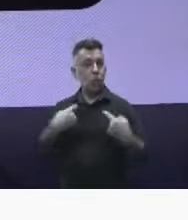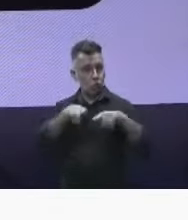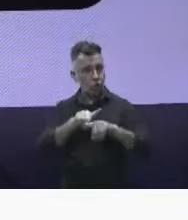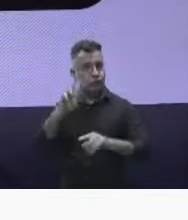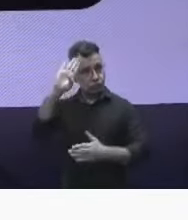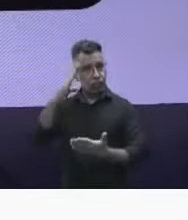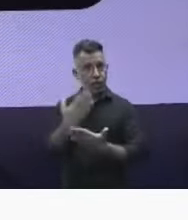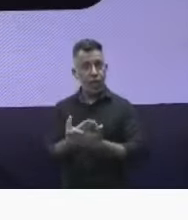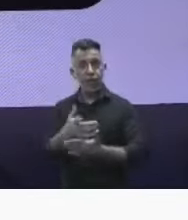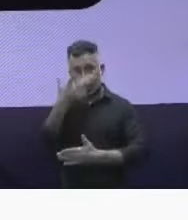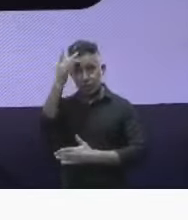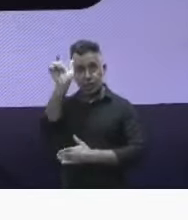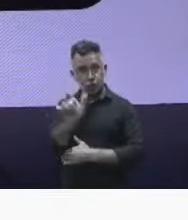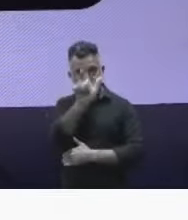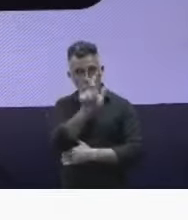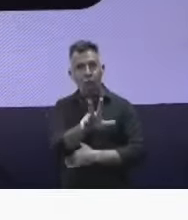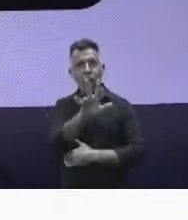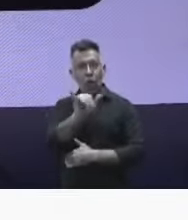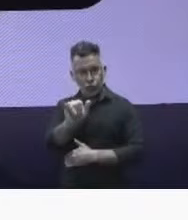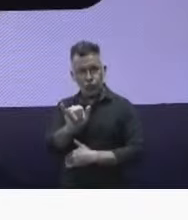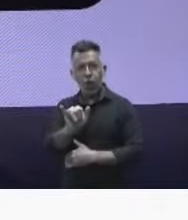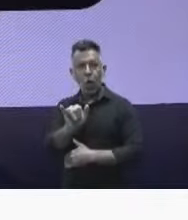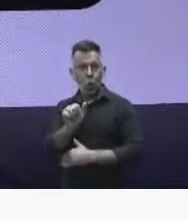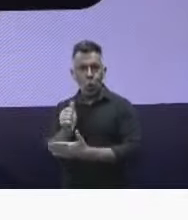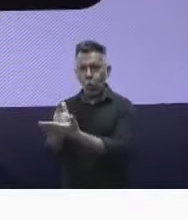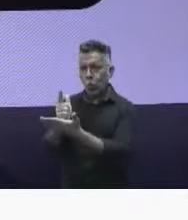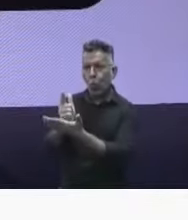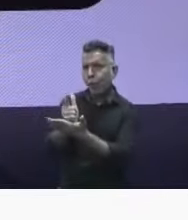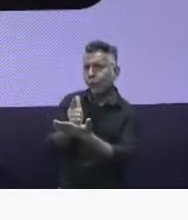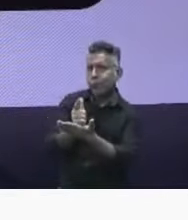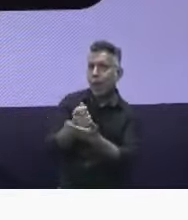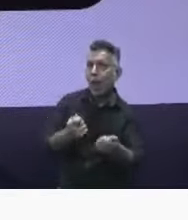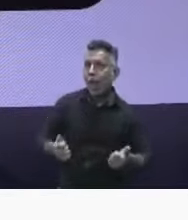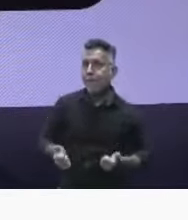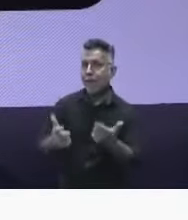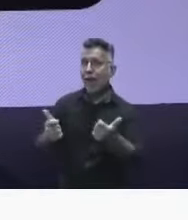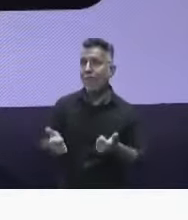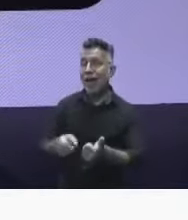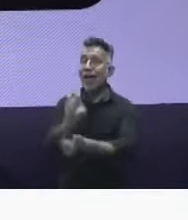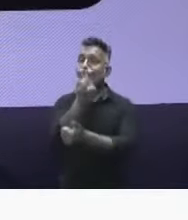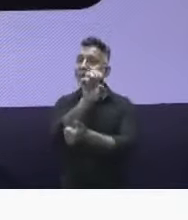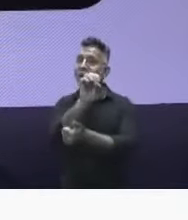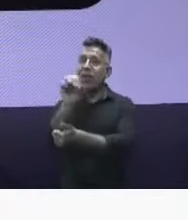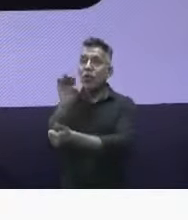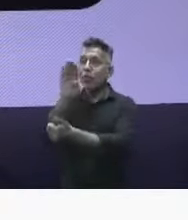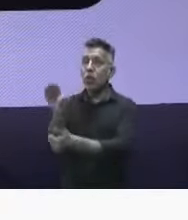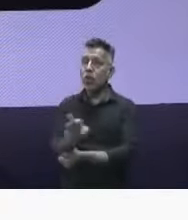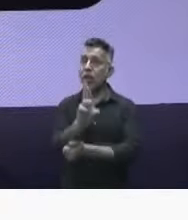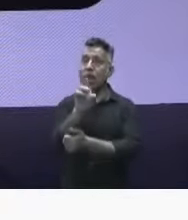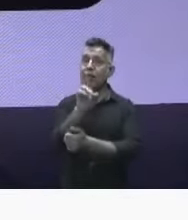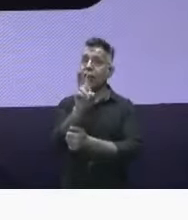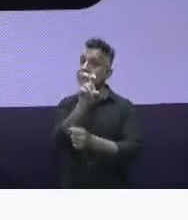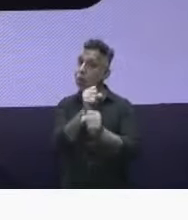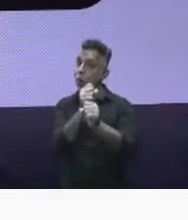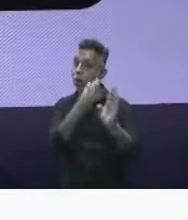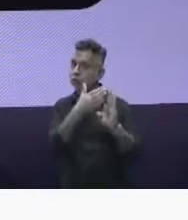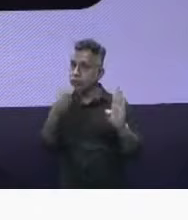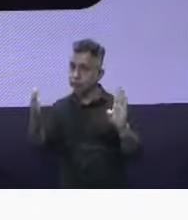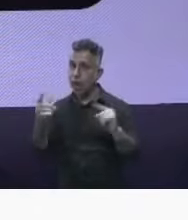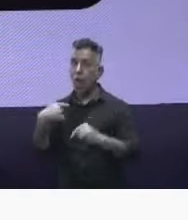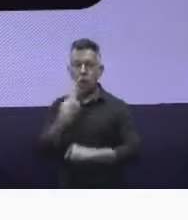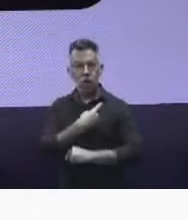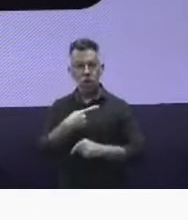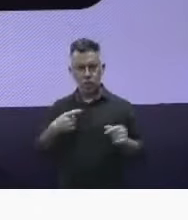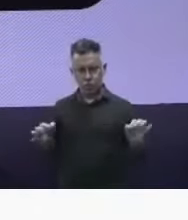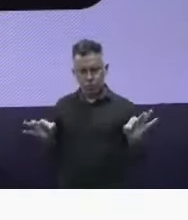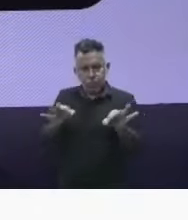Acreditamos que essas pessoas vão movimentar aproximadamente 500 bilhões de reais em 5 anos. E nós